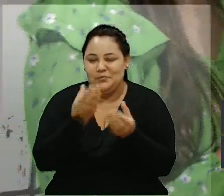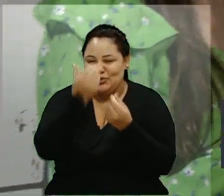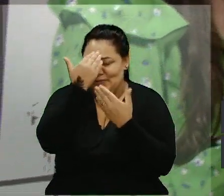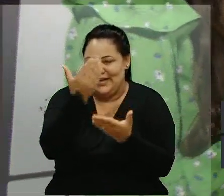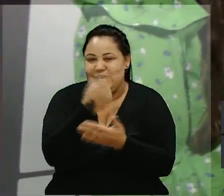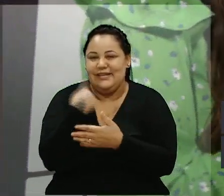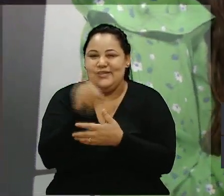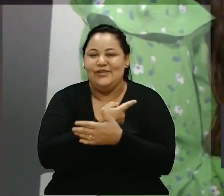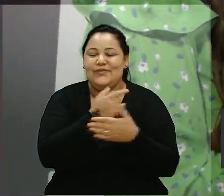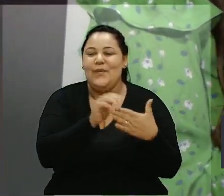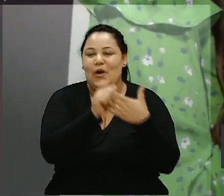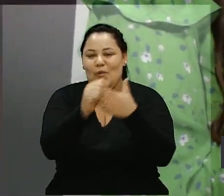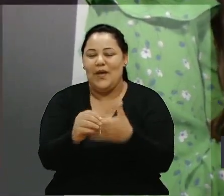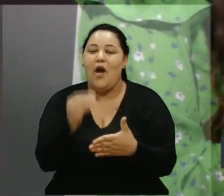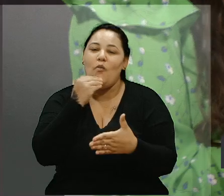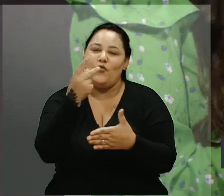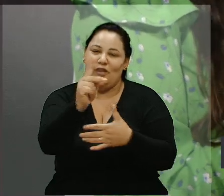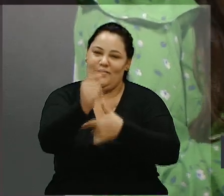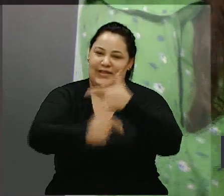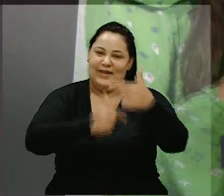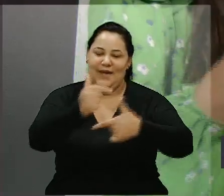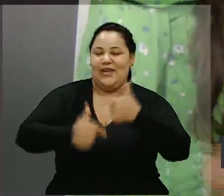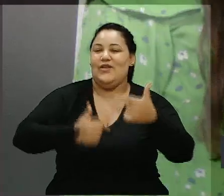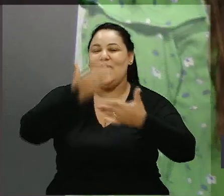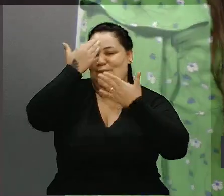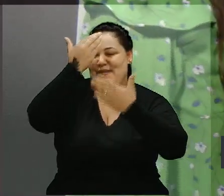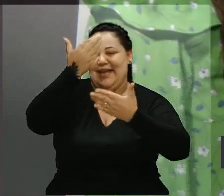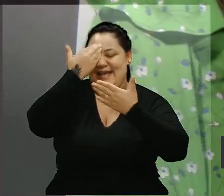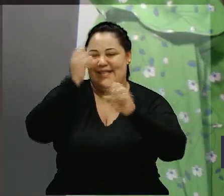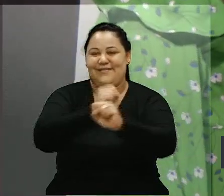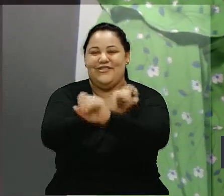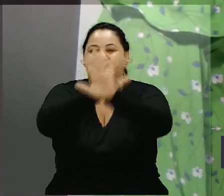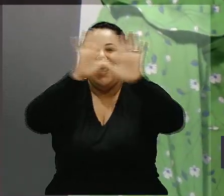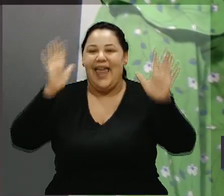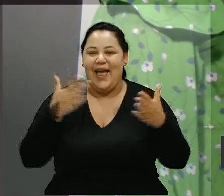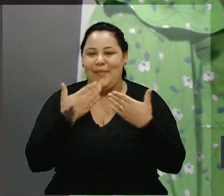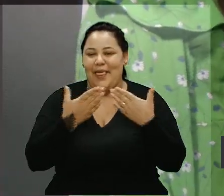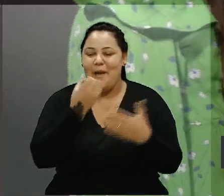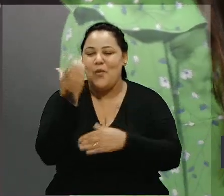acompanhar, claro, o seu trabalho e obrigada aqui por esses esclarecimentos. Um bom dia para a senhora.